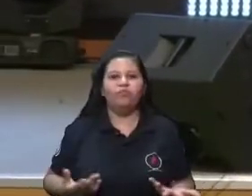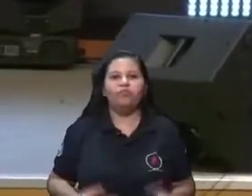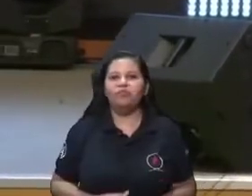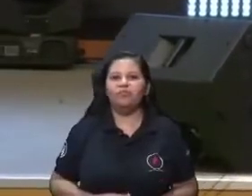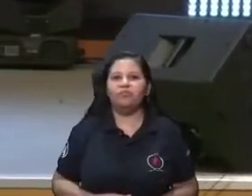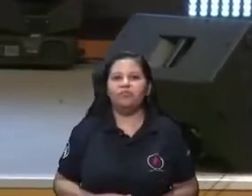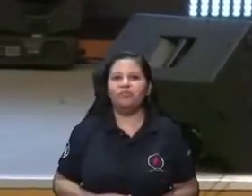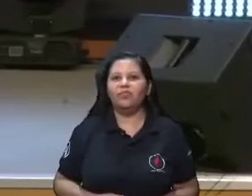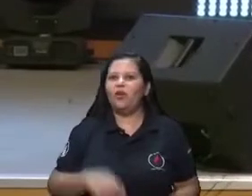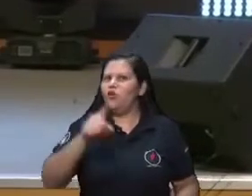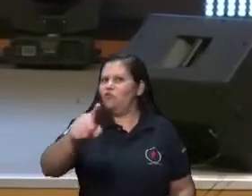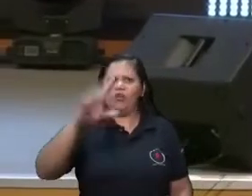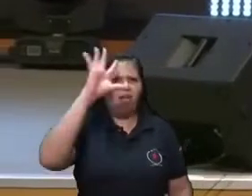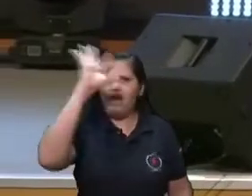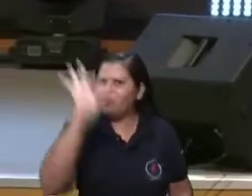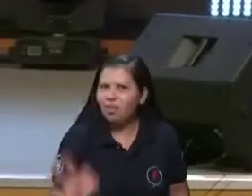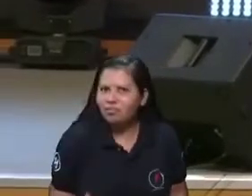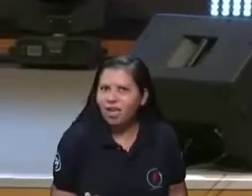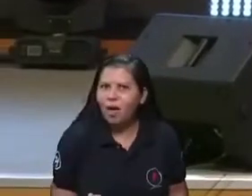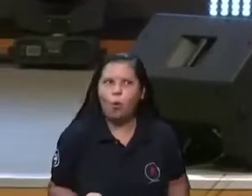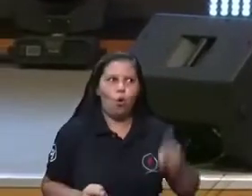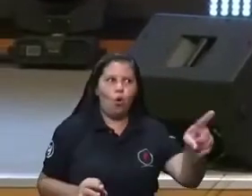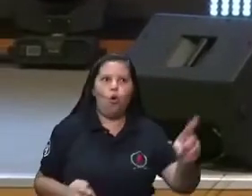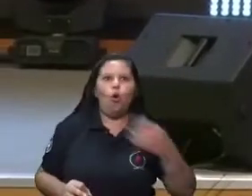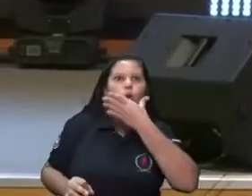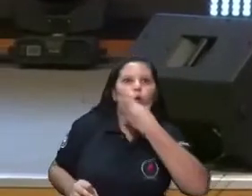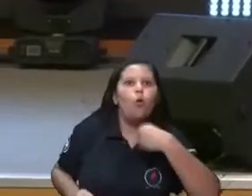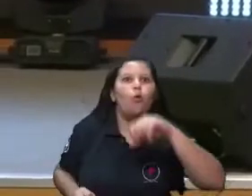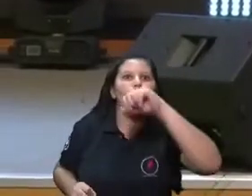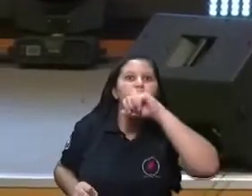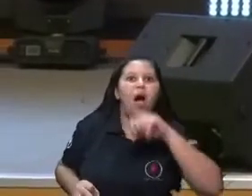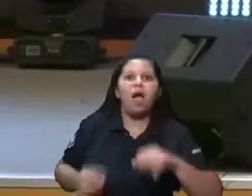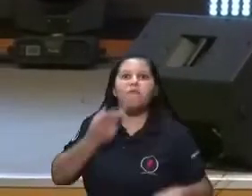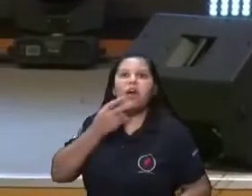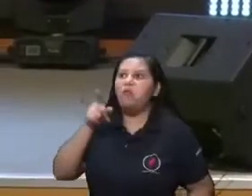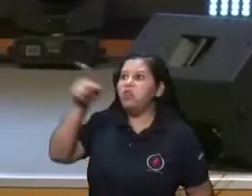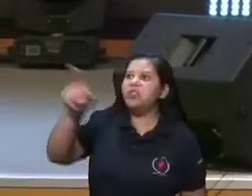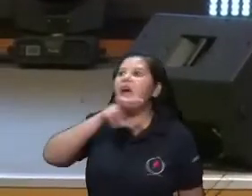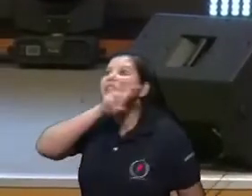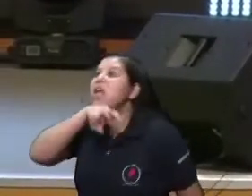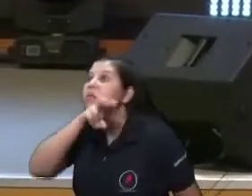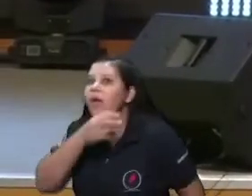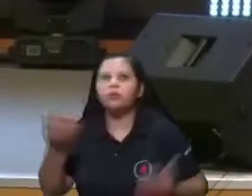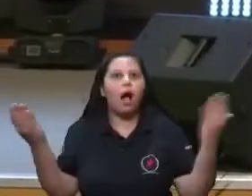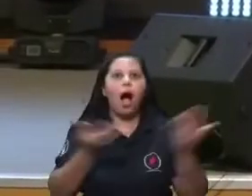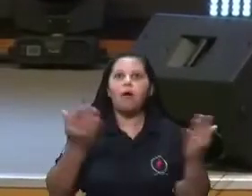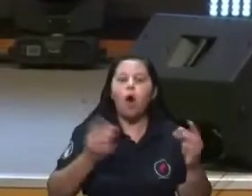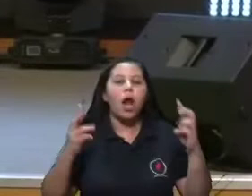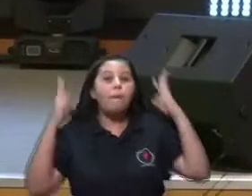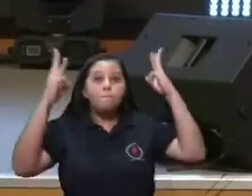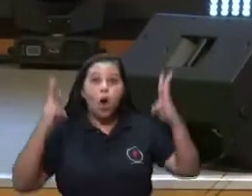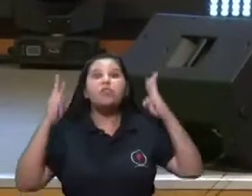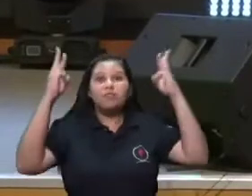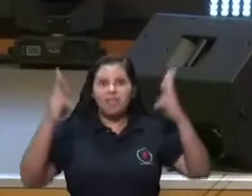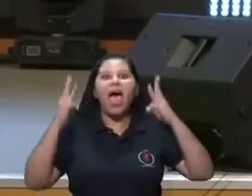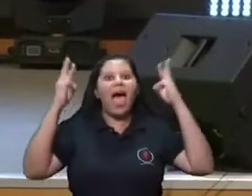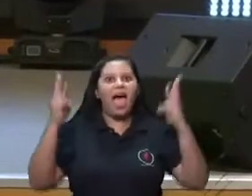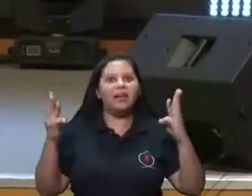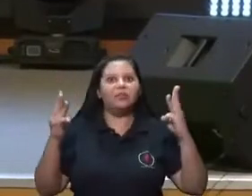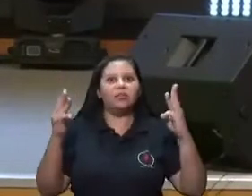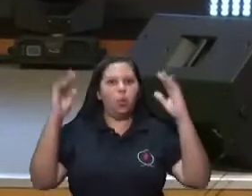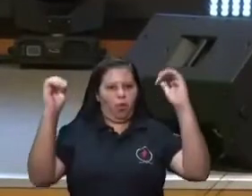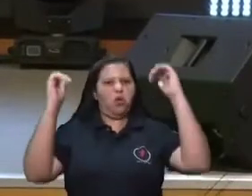Não, você não entendeu, o pai disse: Dan é serpente. Agora Moisés, que está imbuído de